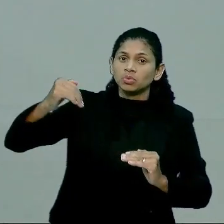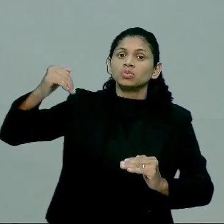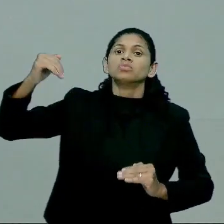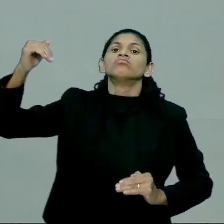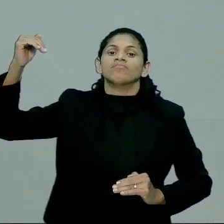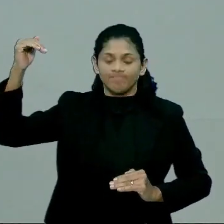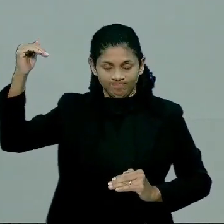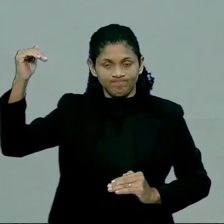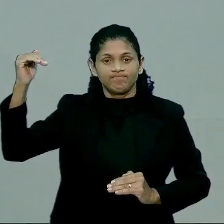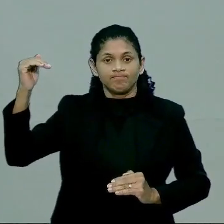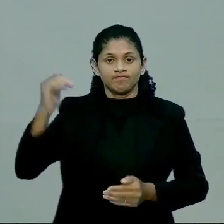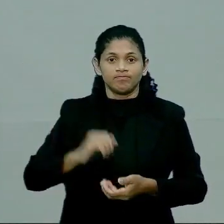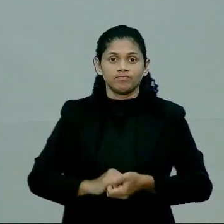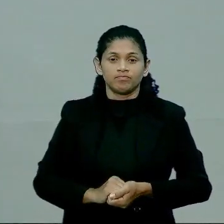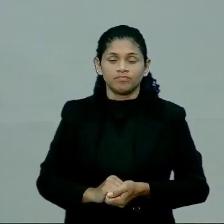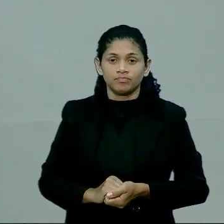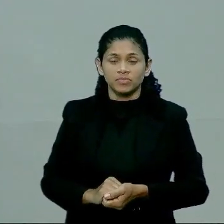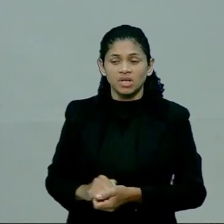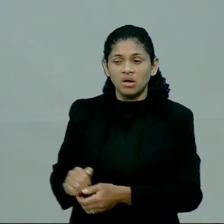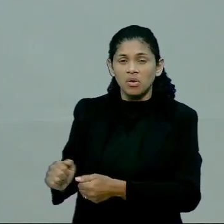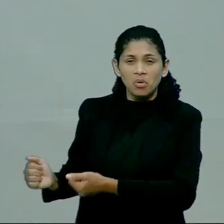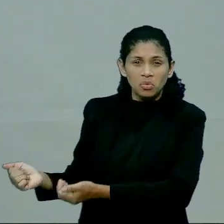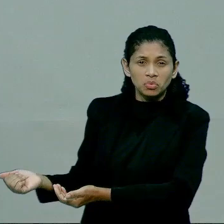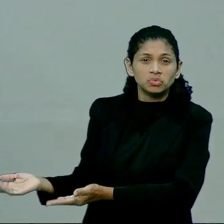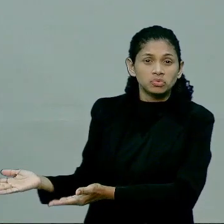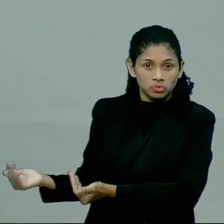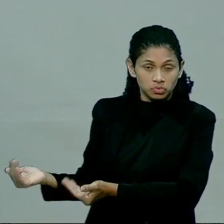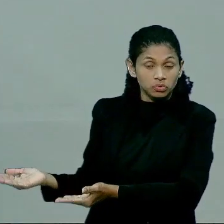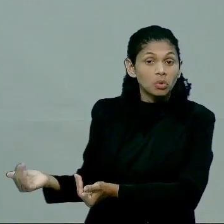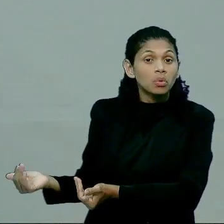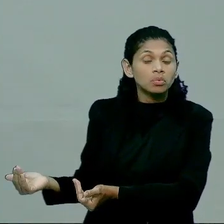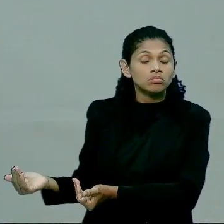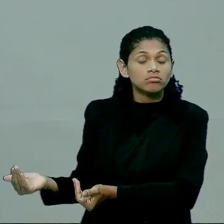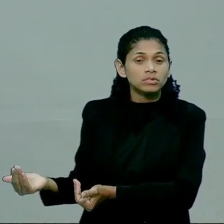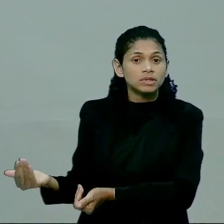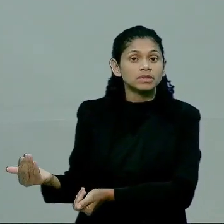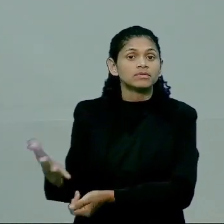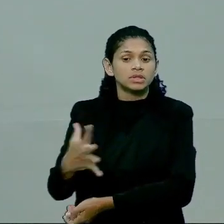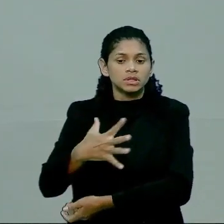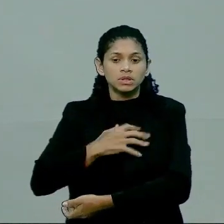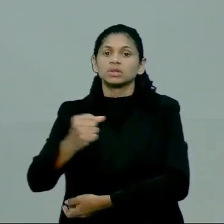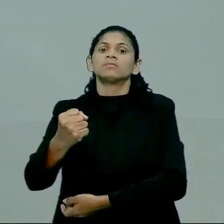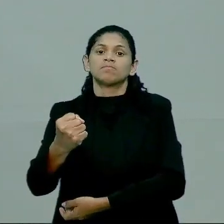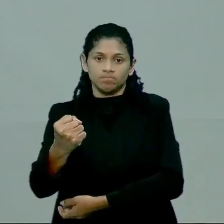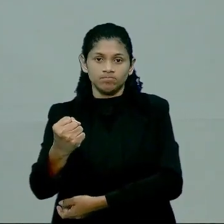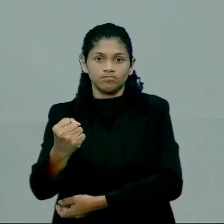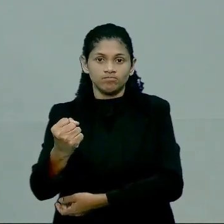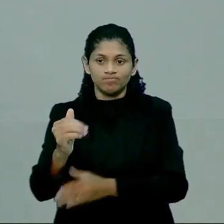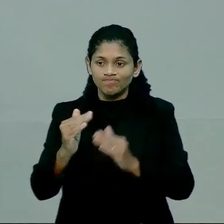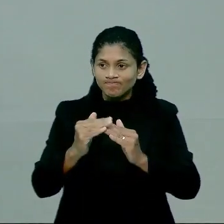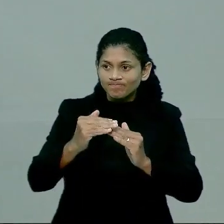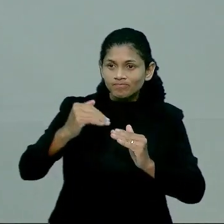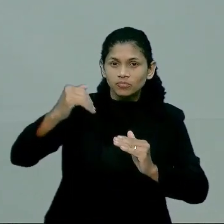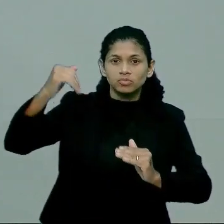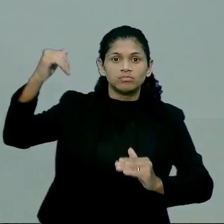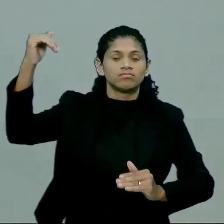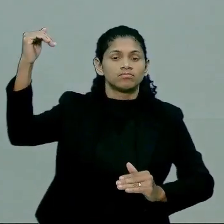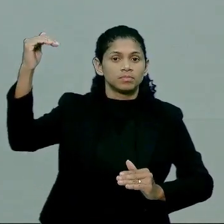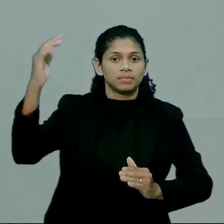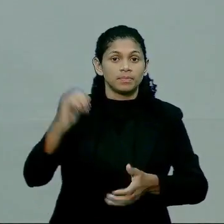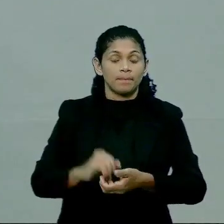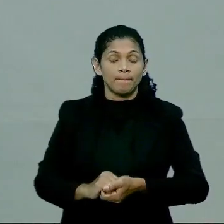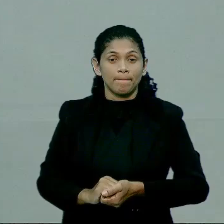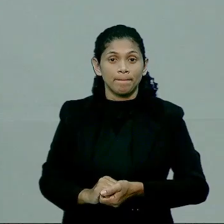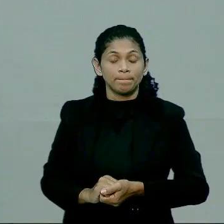vida eles vem crescendo alarmante Então esse modo alarmante de crescimento faz com que